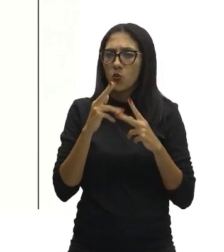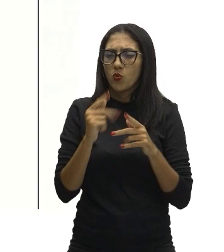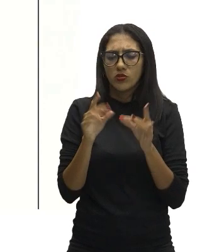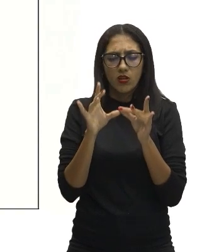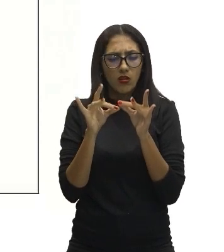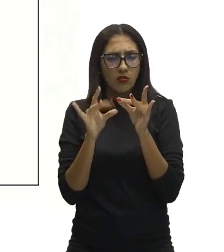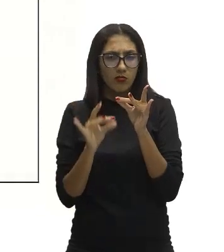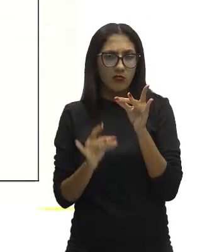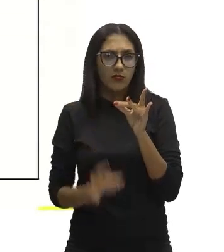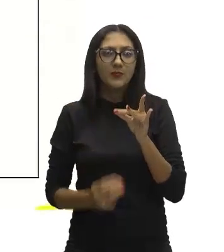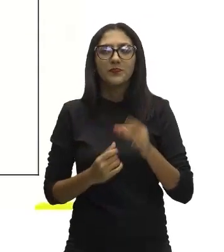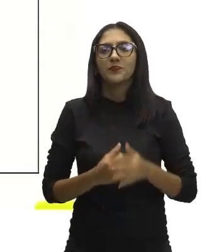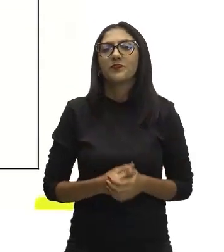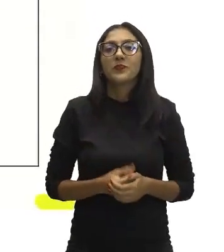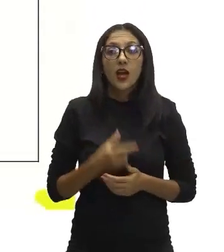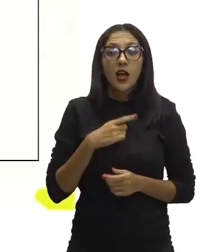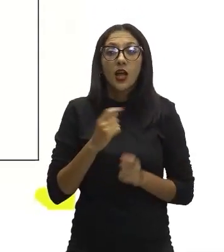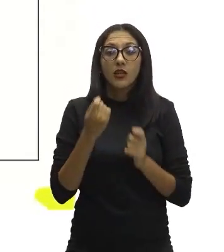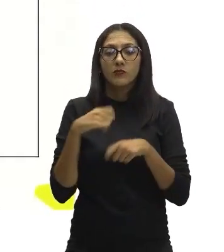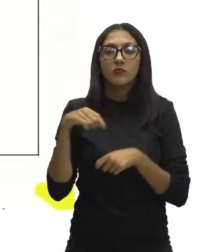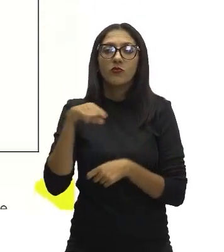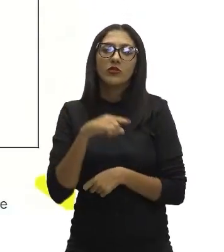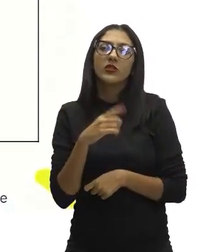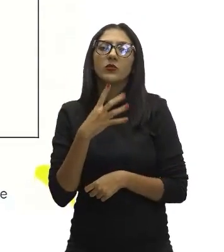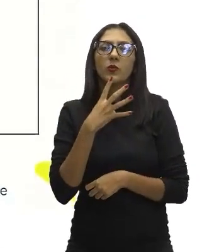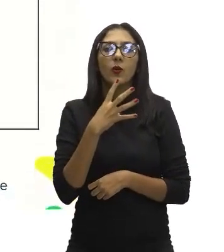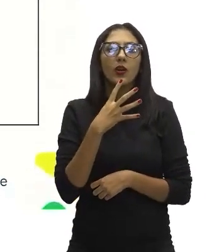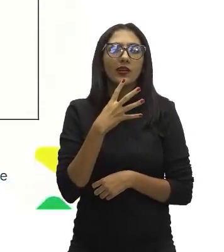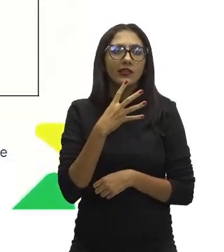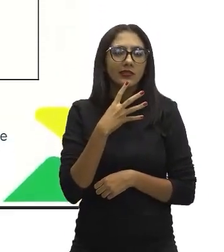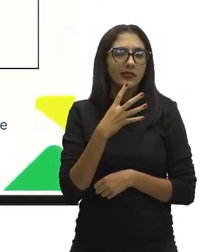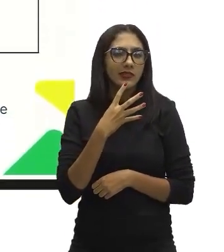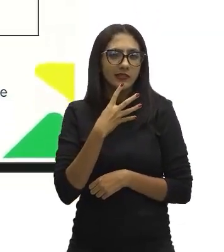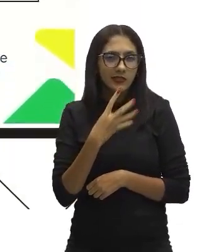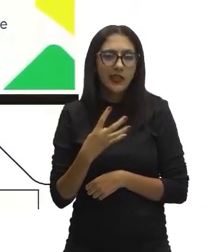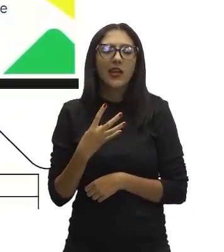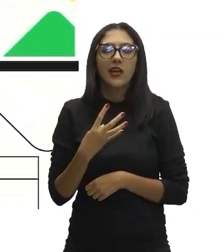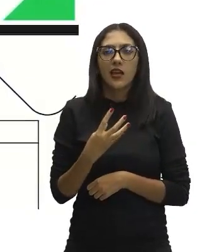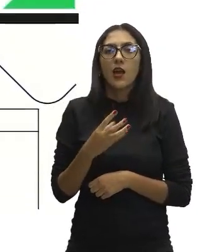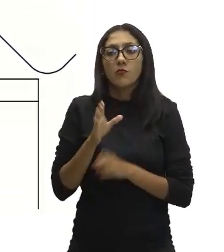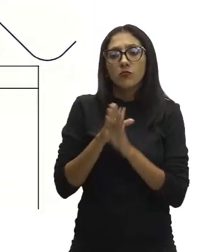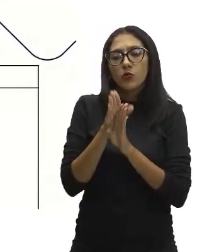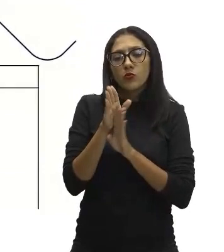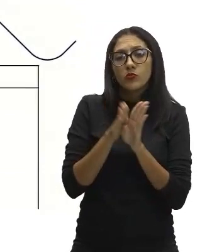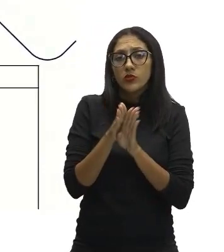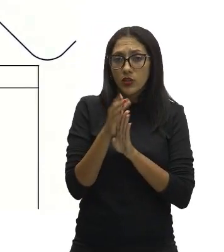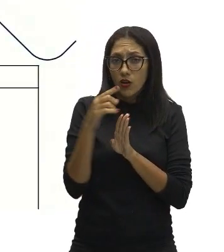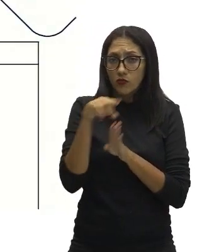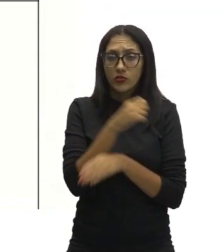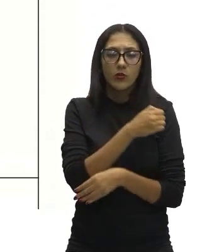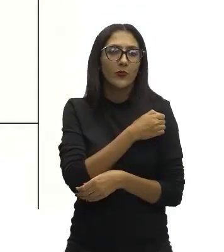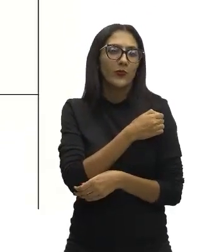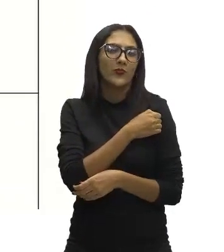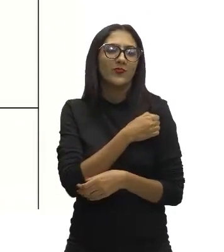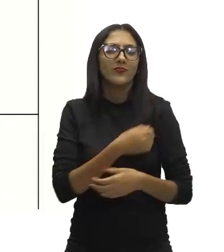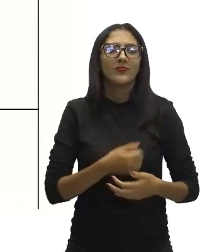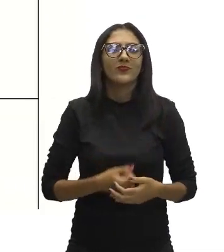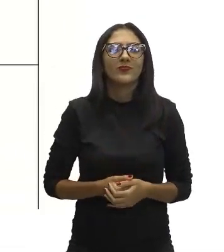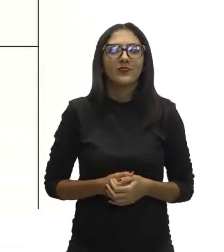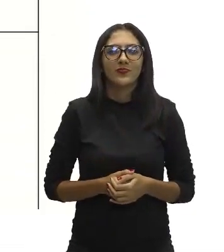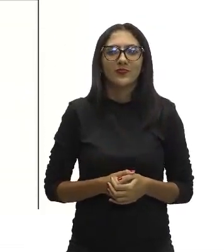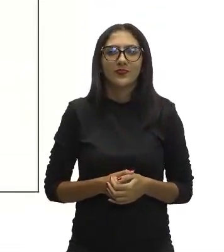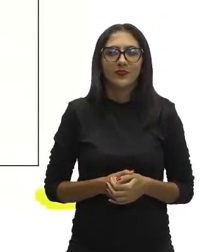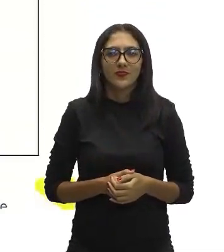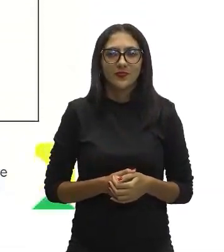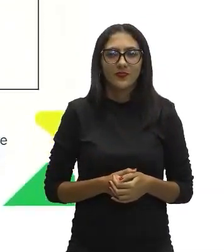Exatamente, para que você esteja mais preparado para conduzir essa turma aí na ponta, não é? Exato. A gente tem